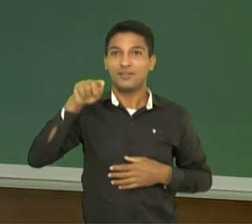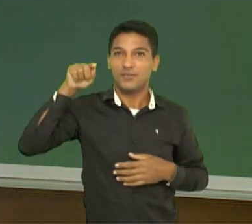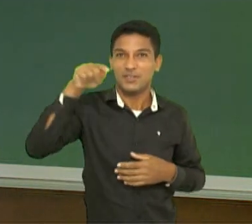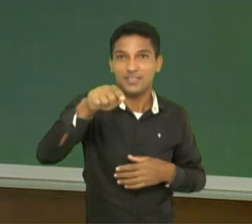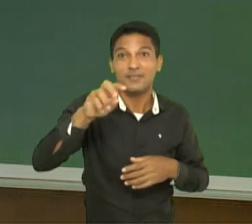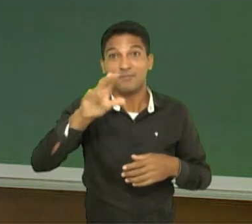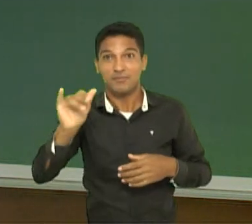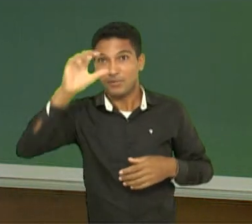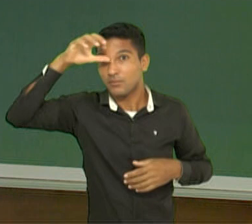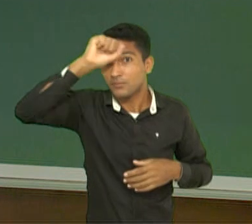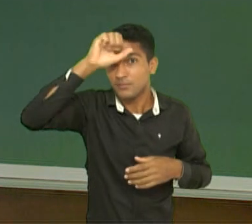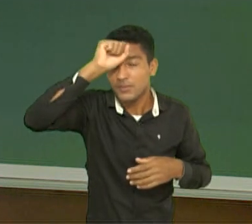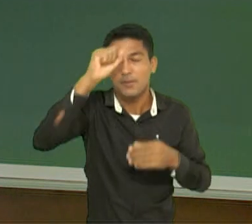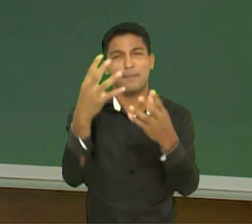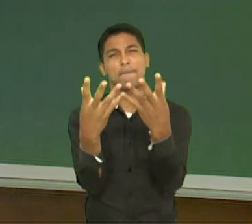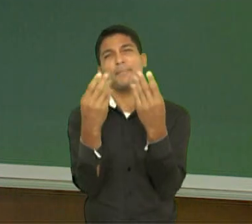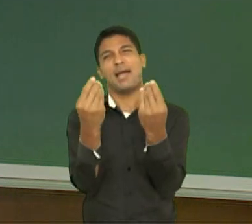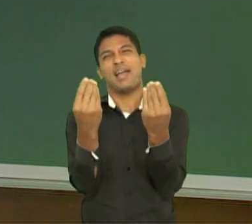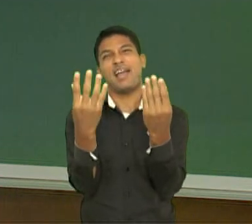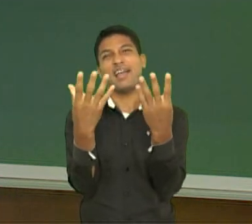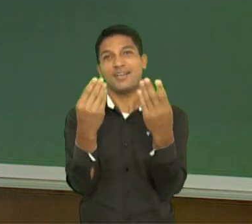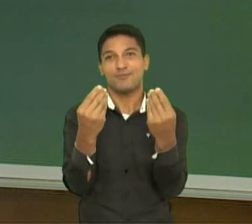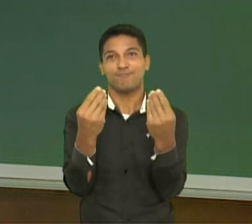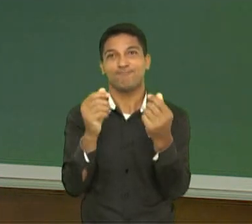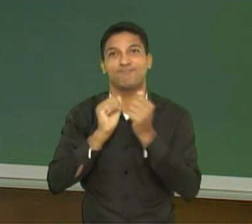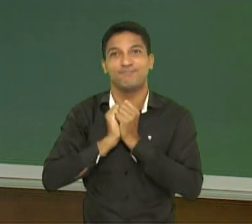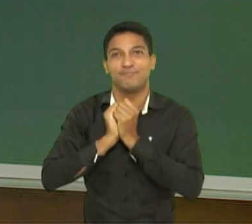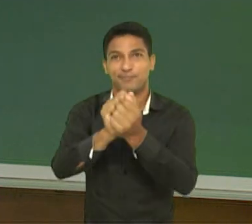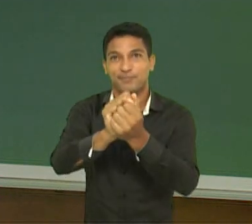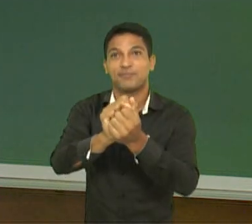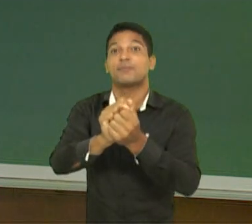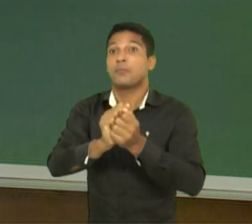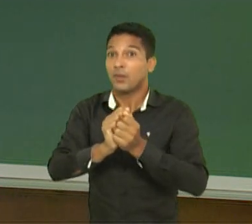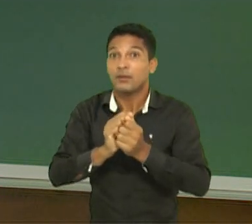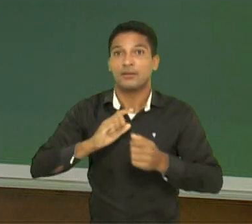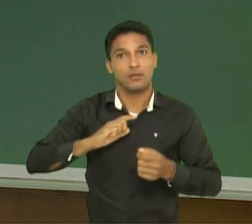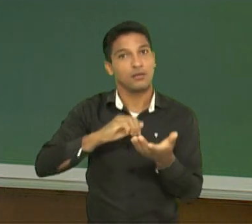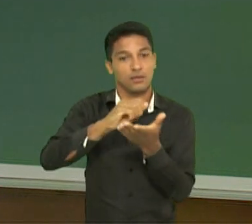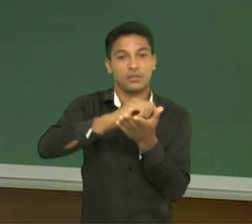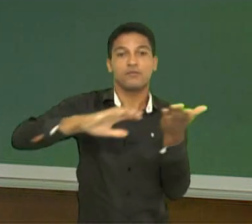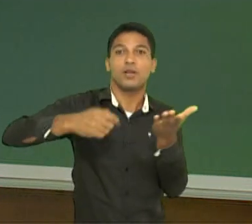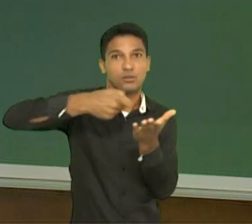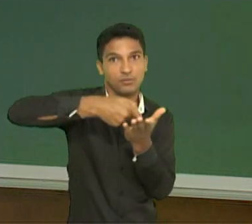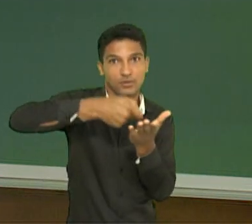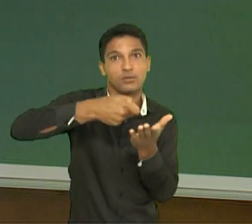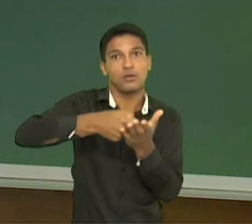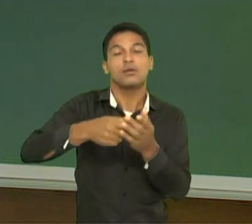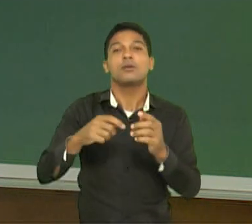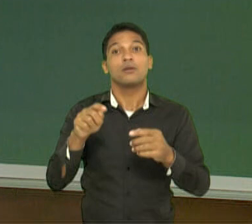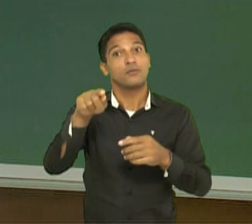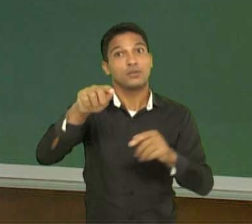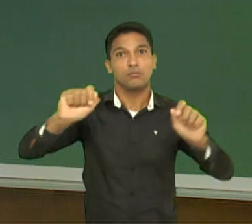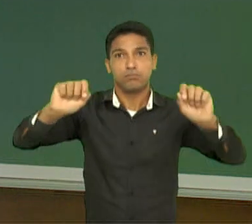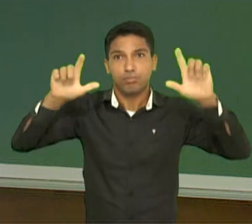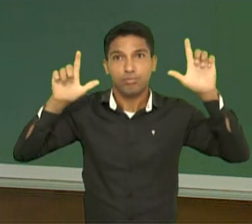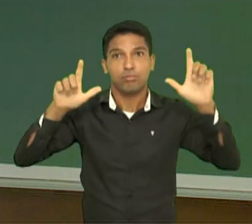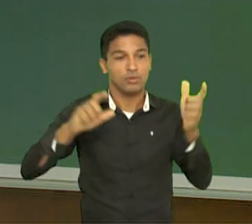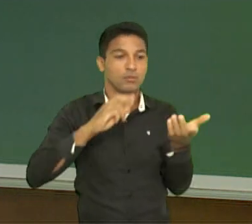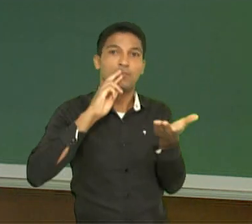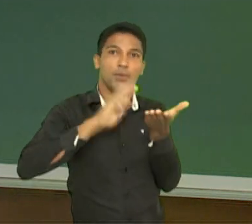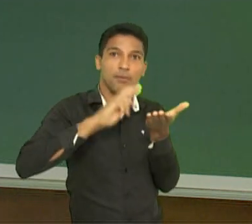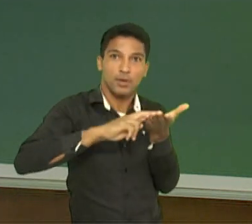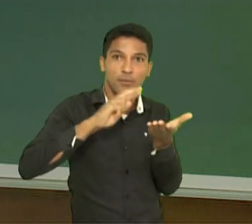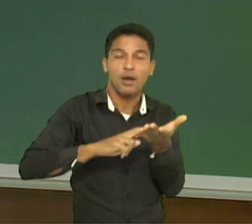aprender muito hoje com a gente. Então, tem exercício obrigatório da aula de hoje para garantir sua presença, garantir